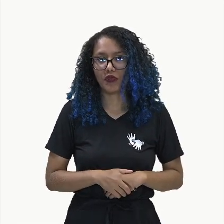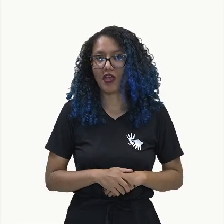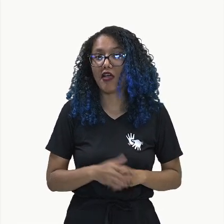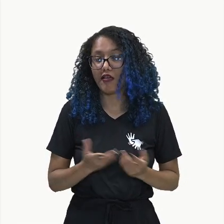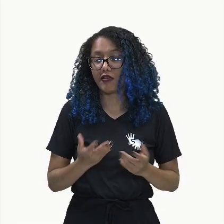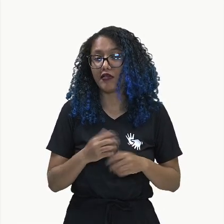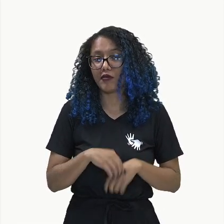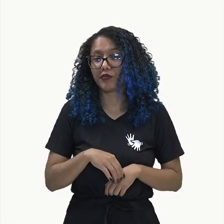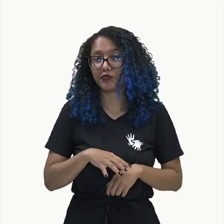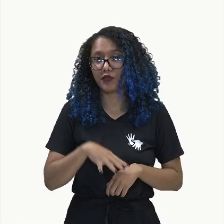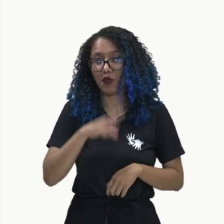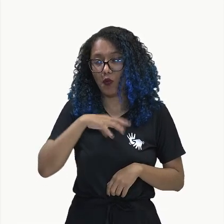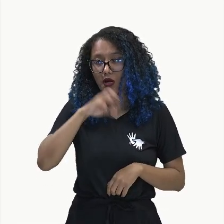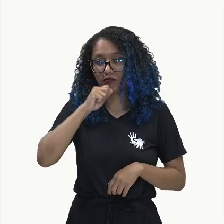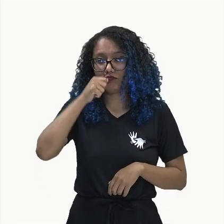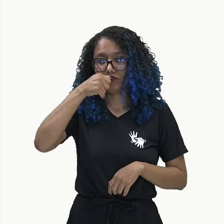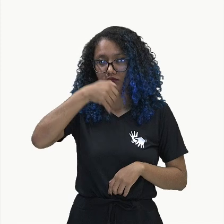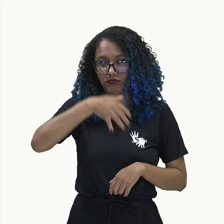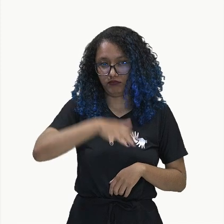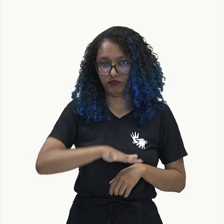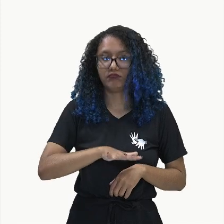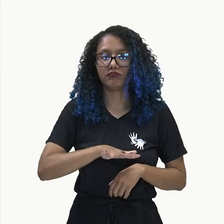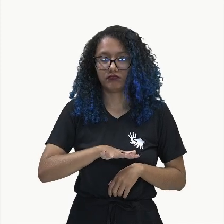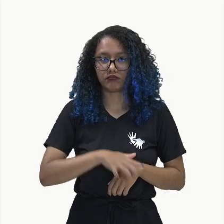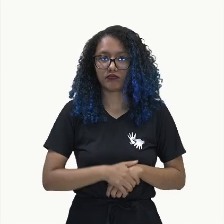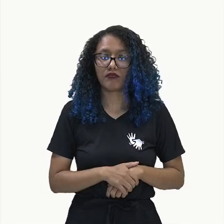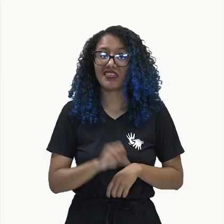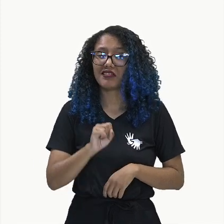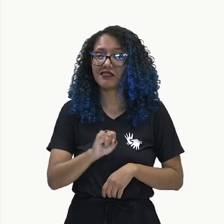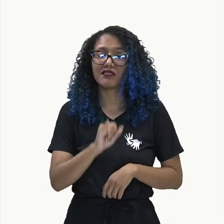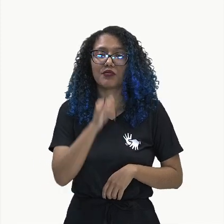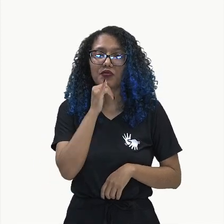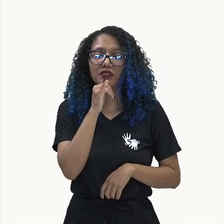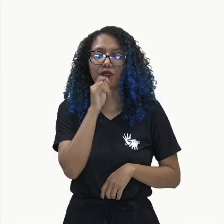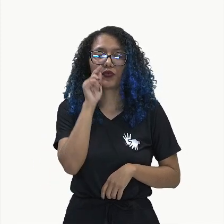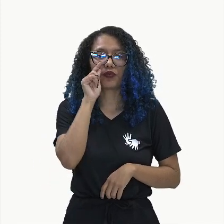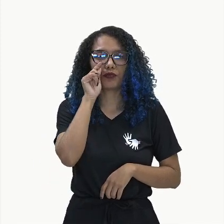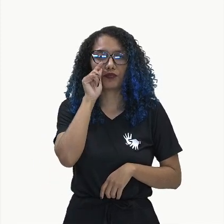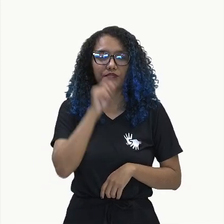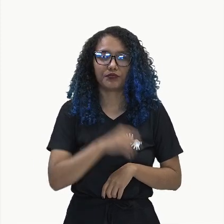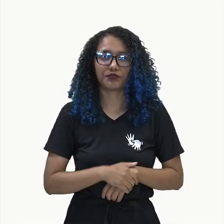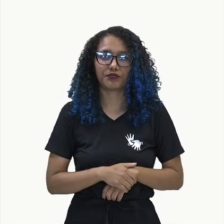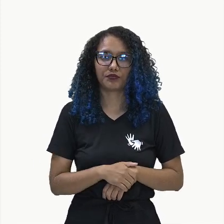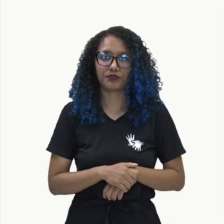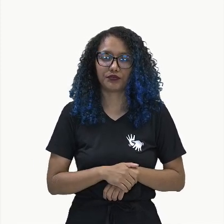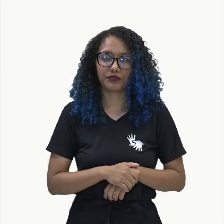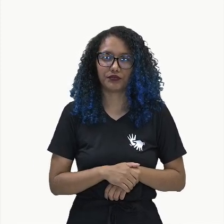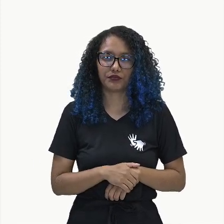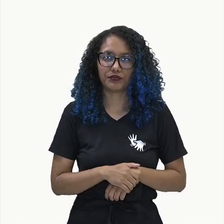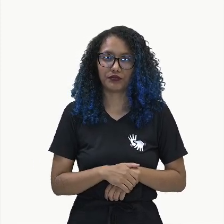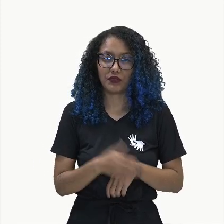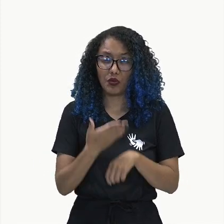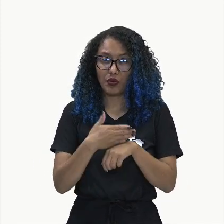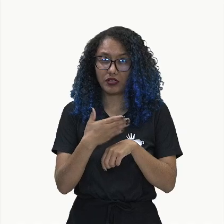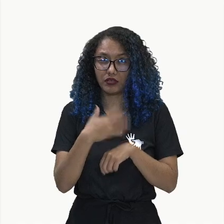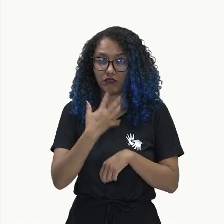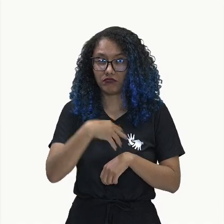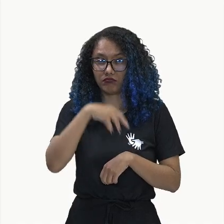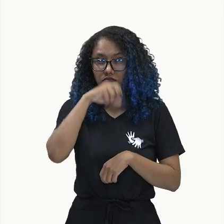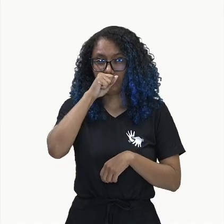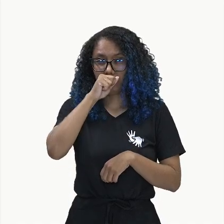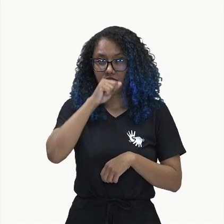a sair. Então, se nós fôssemos aí fazer uma atividade de inspirar